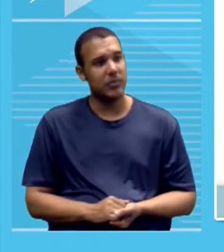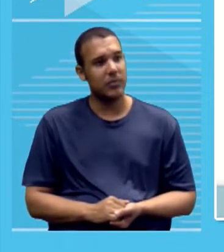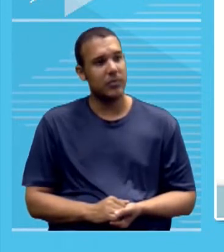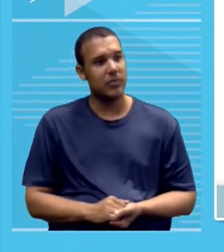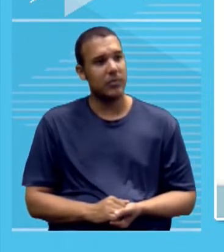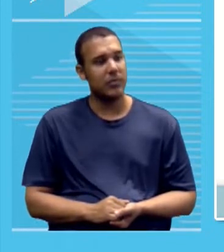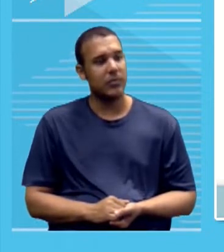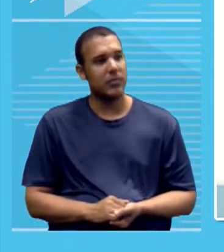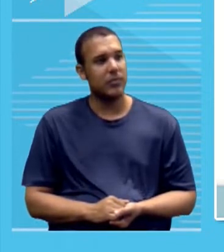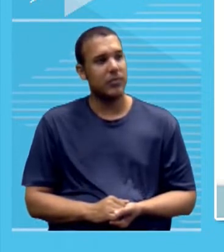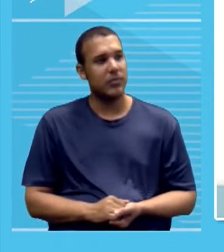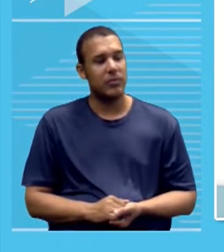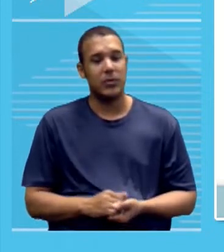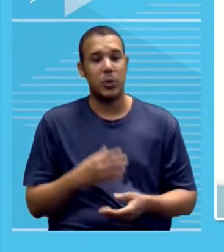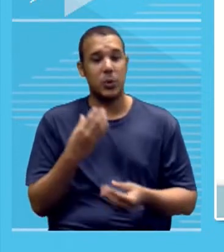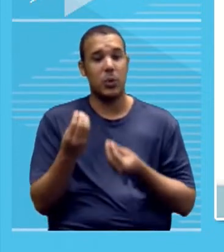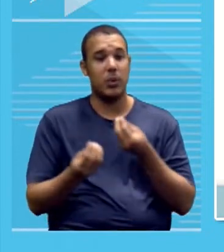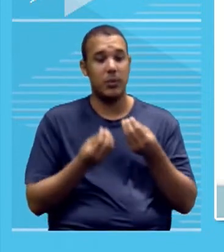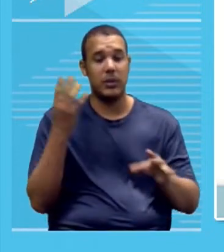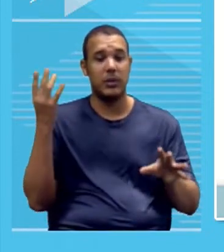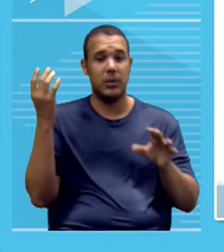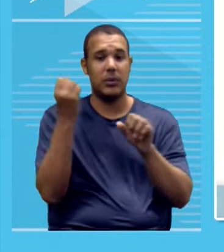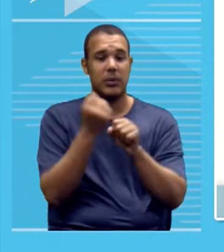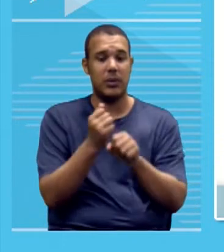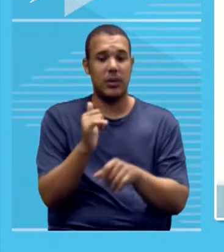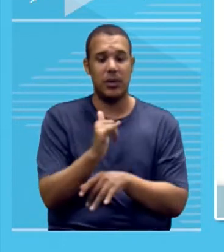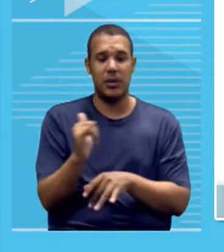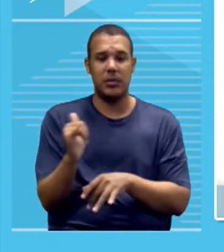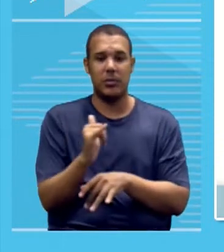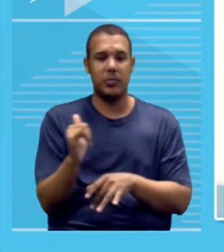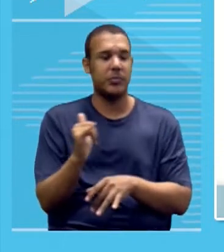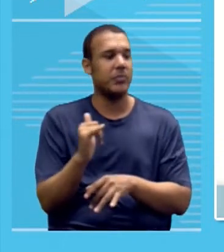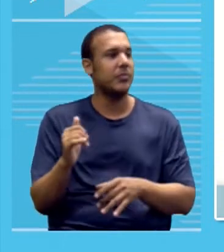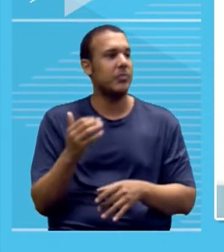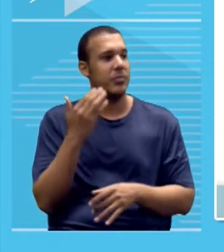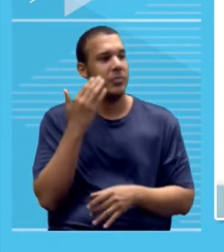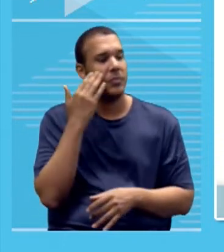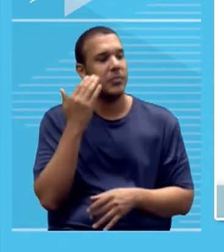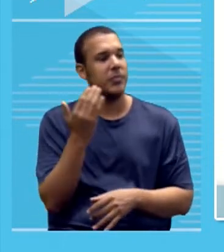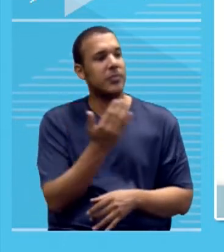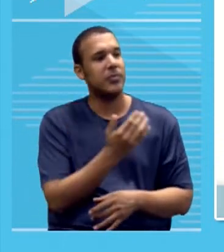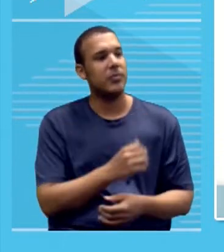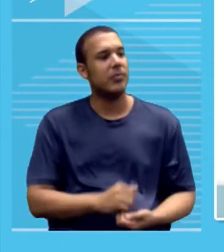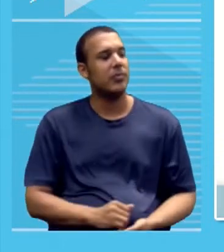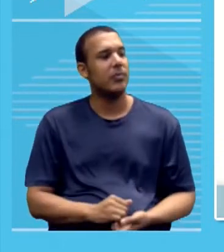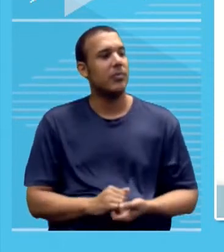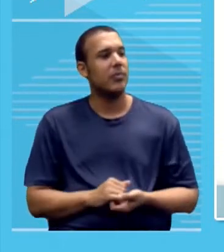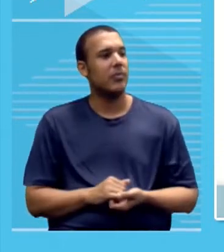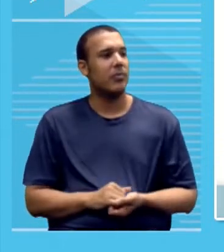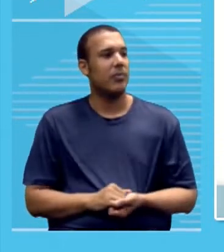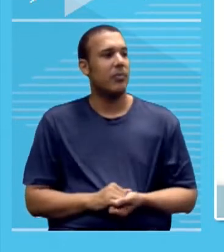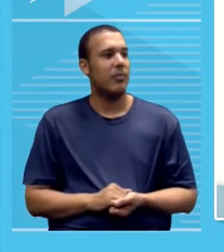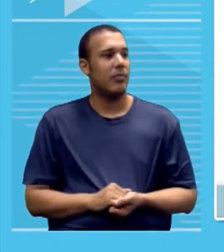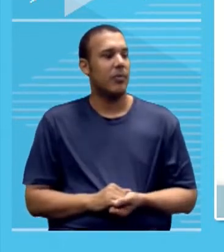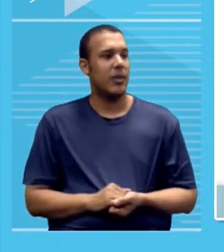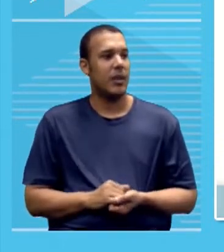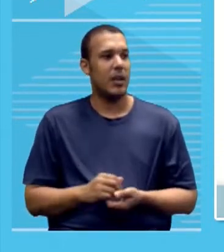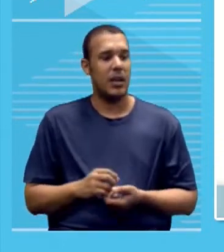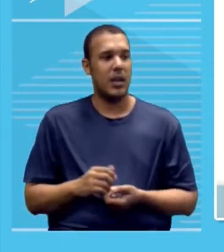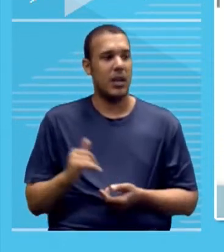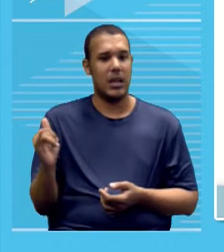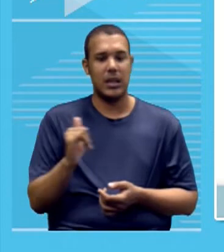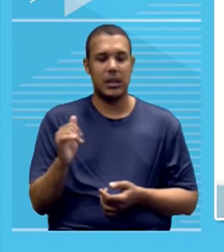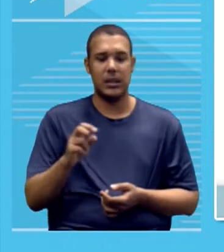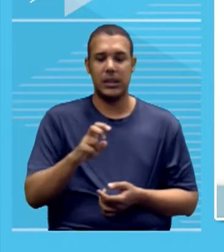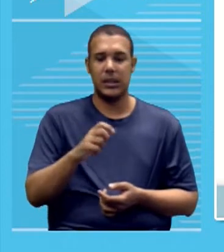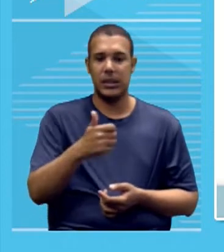meu cálculo dessa corrente elétrica? A corrente elétrica seria igual. Quanto é de energia? 15.